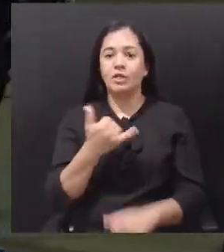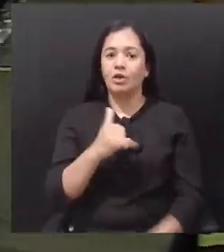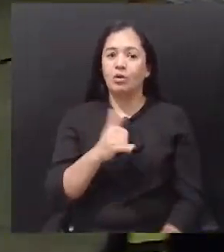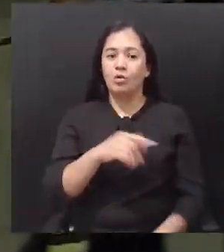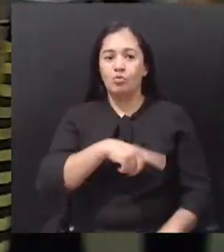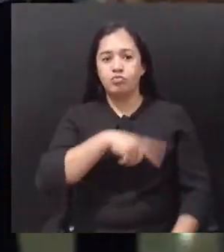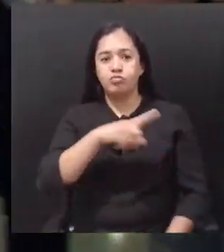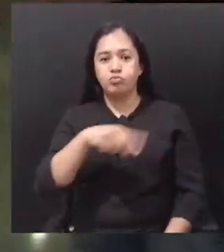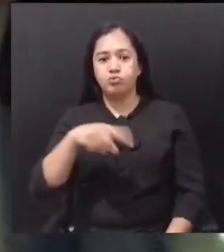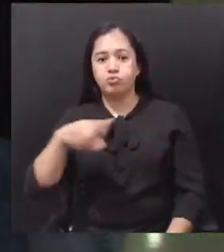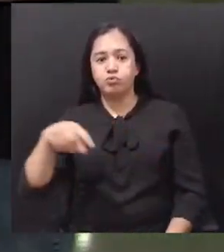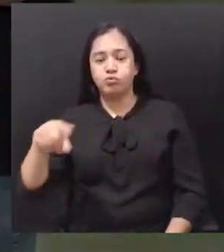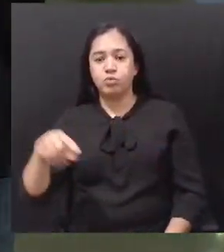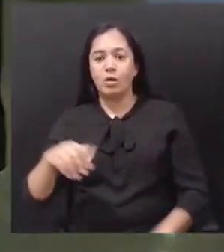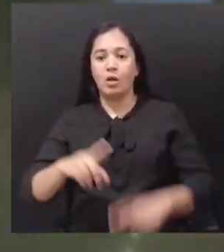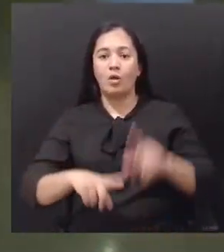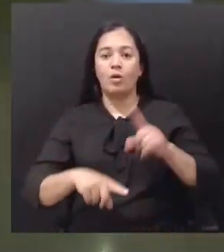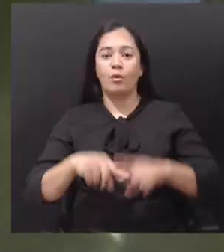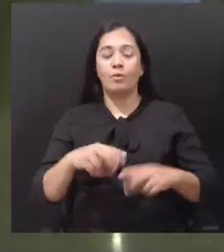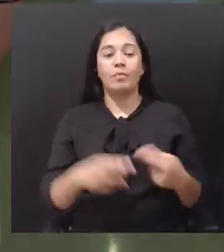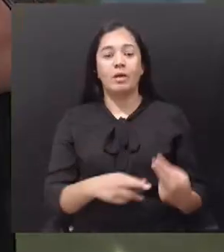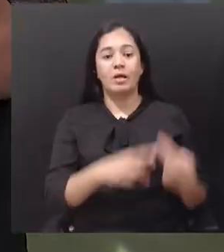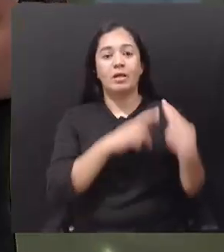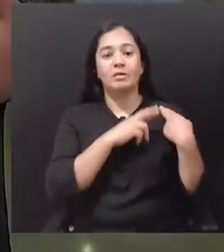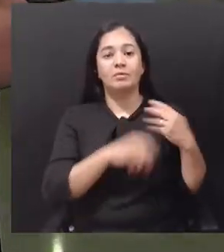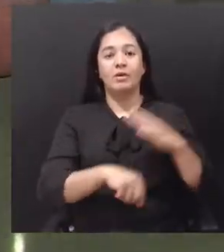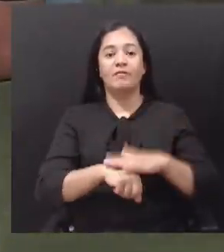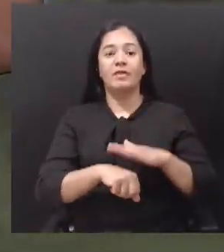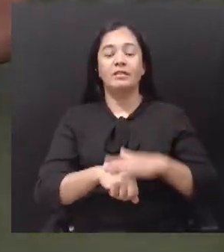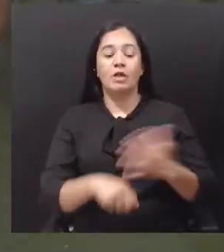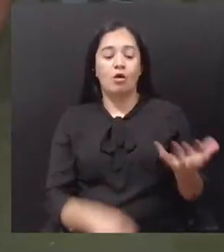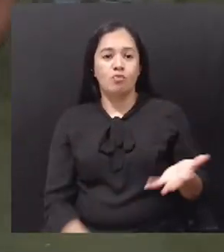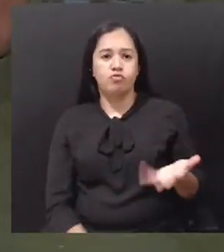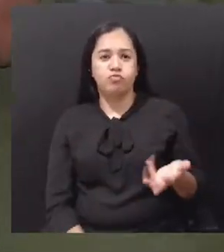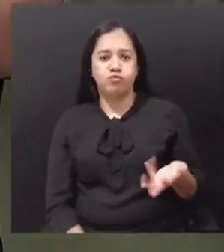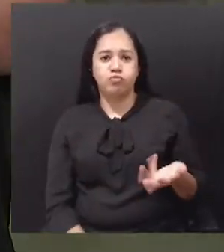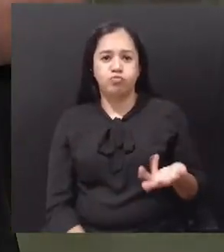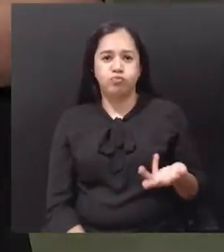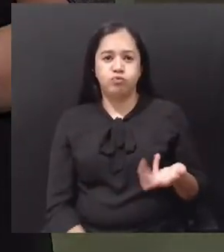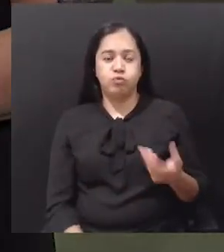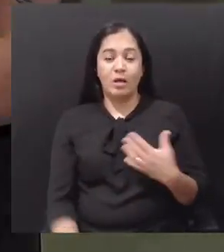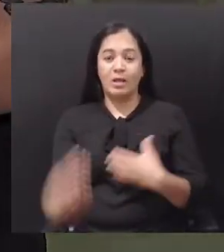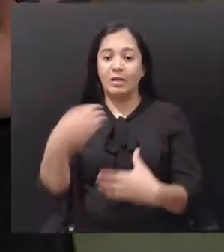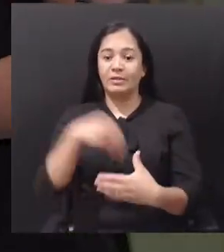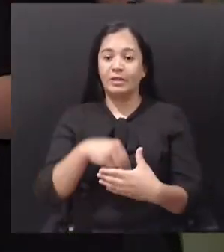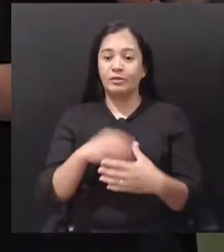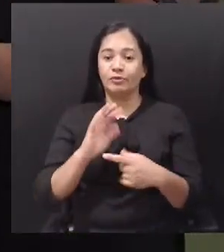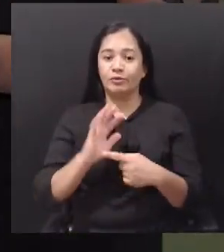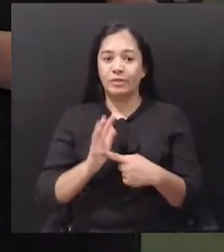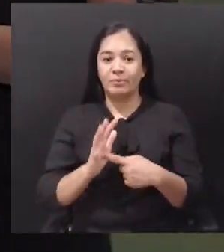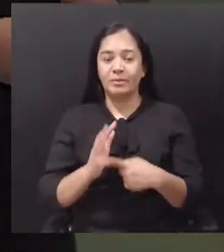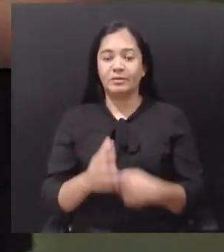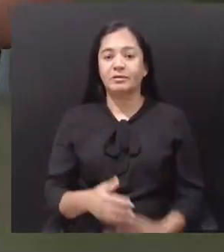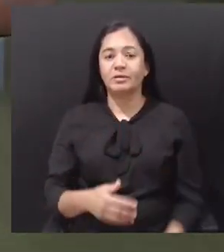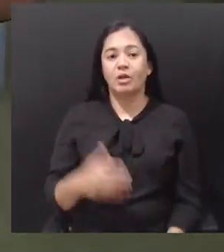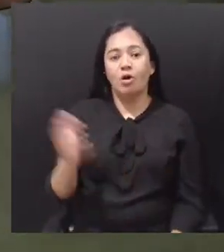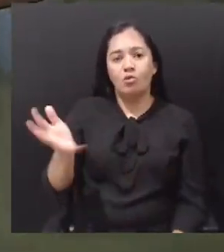o equipamento responsável por fazer a aceleração dos elétrons lá dentro da máquina, usando micro-ondas, né? Então, a gente